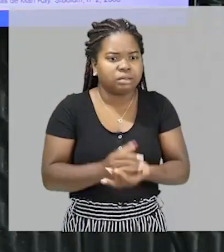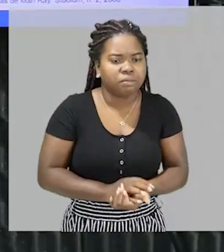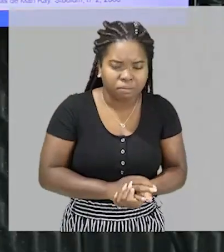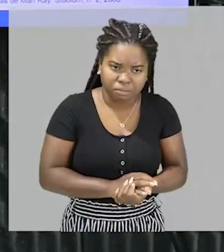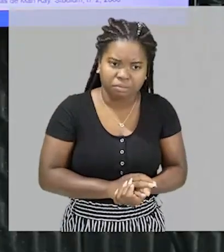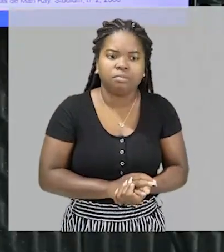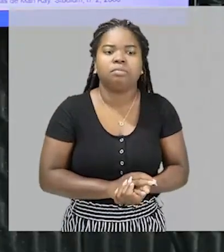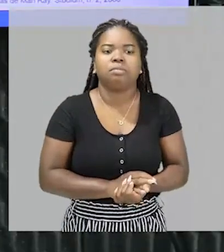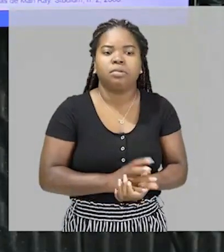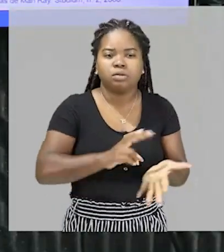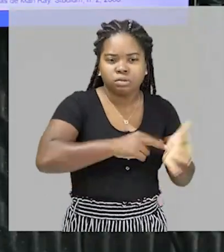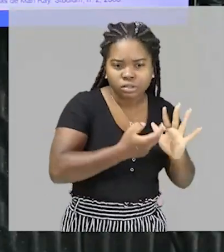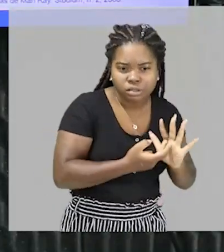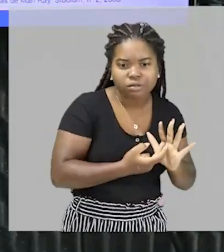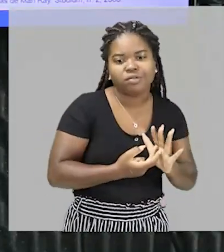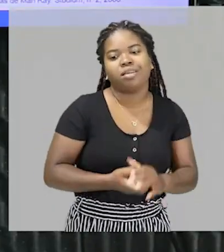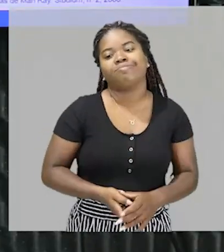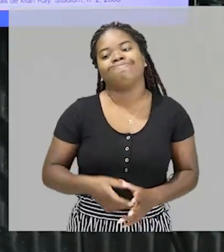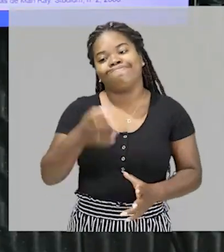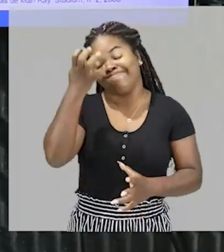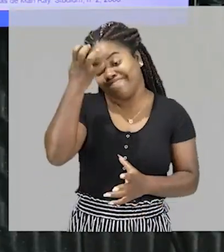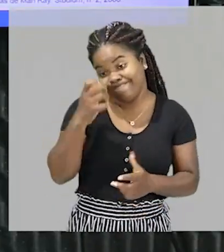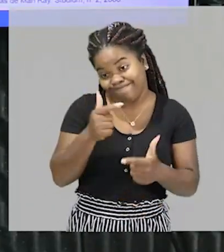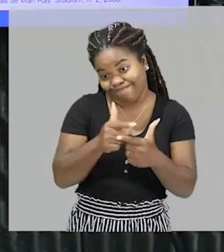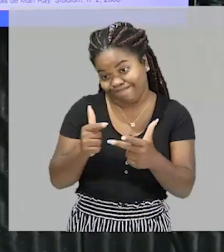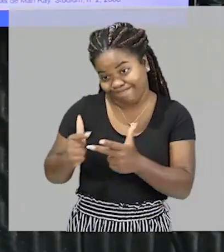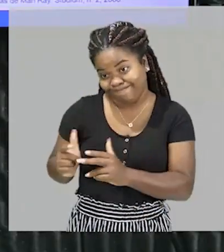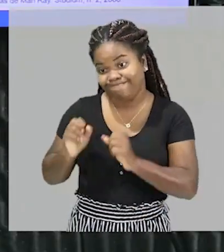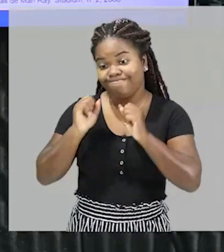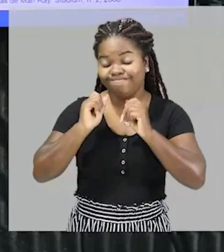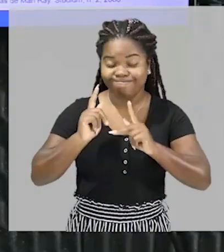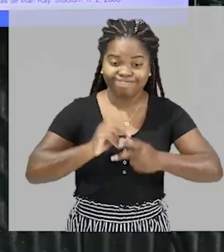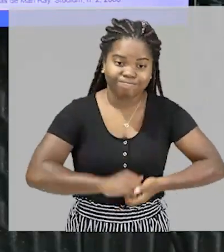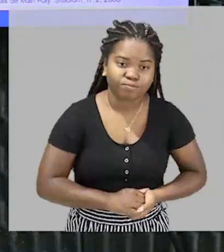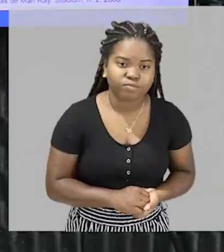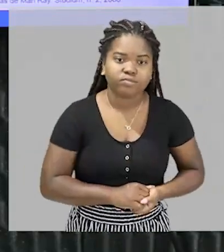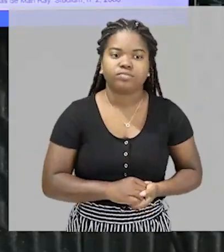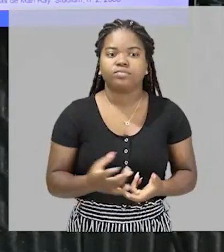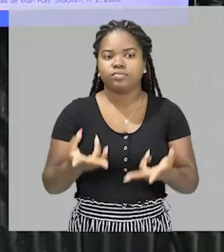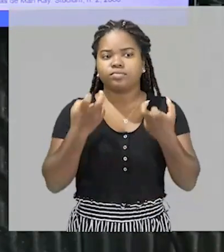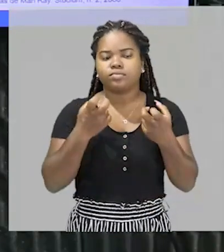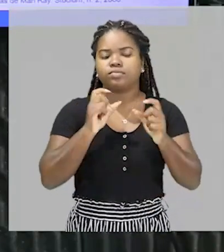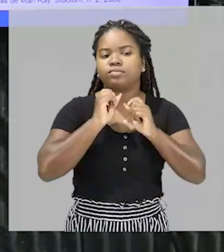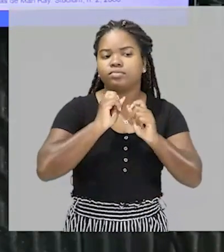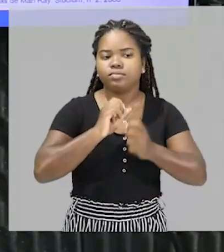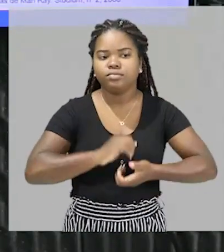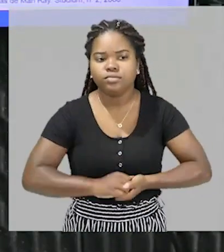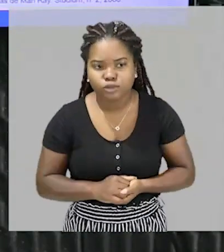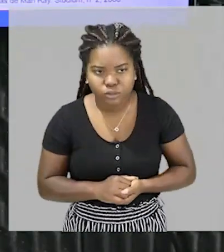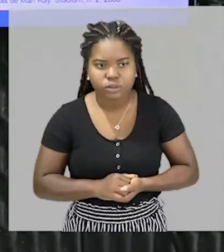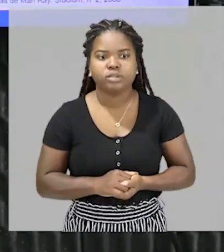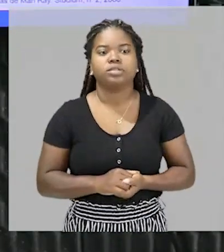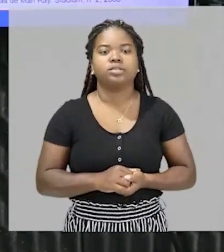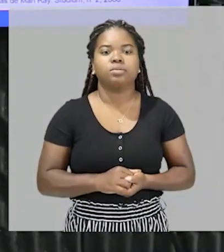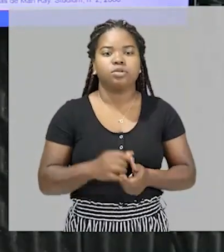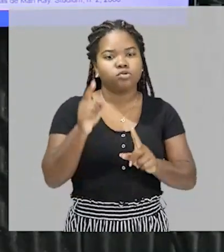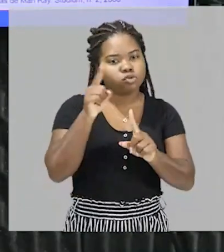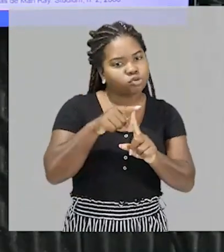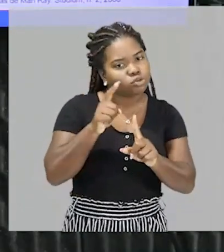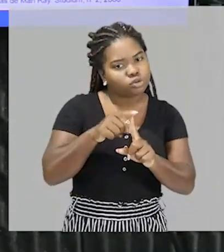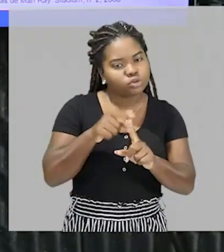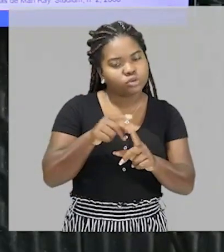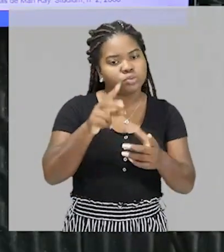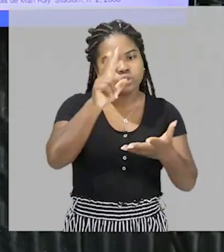bastante sério, né? Quando a gente fala de imagem ou linguagem visual, eu estou falando da roupa que você usa, que eu estou usando no